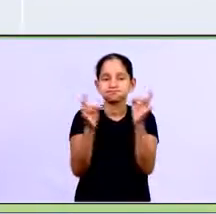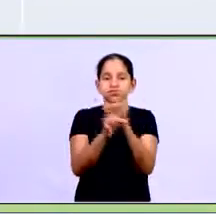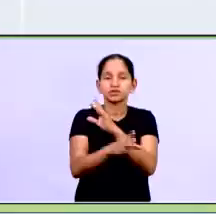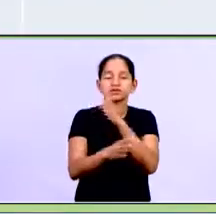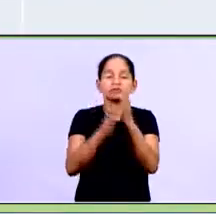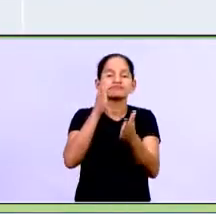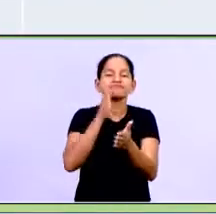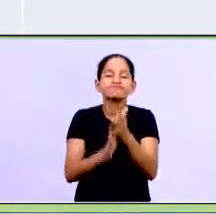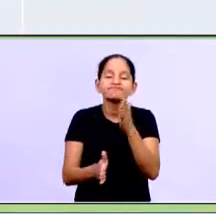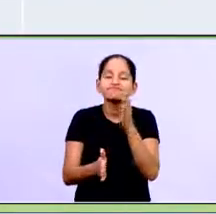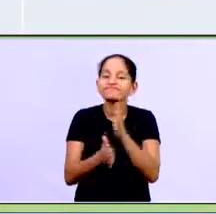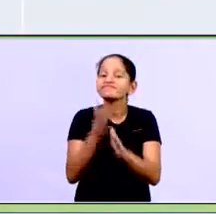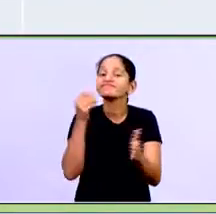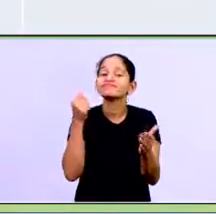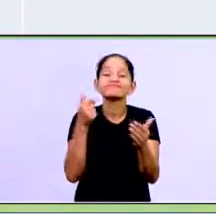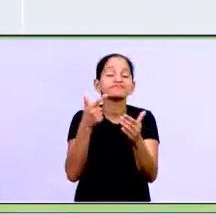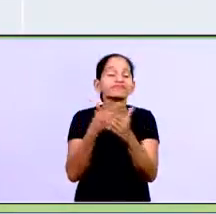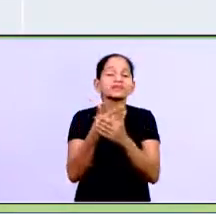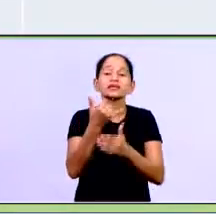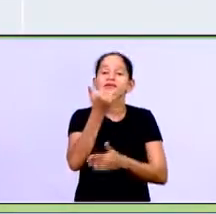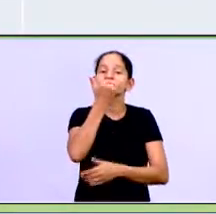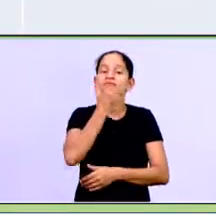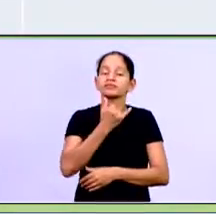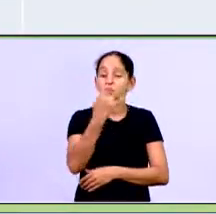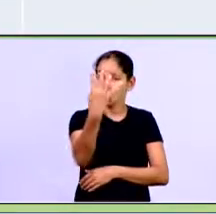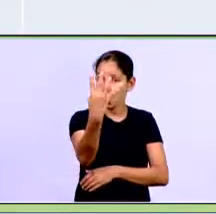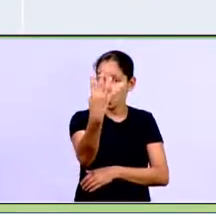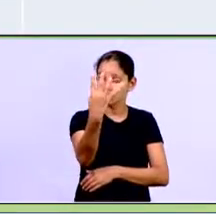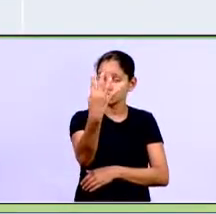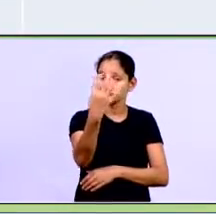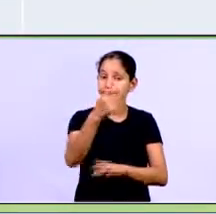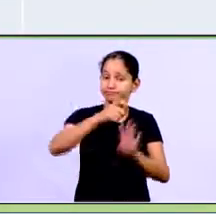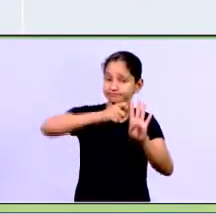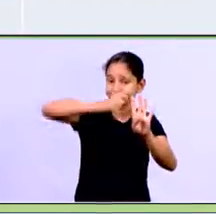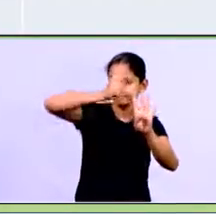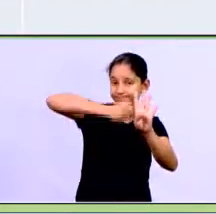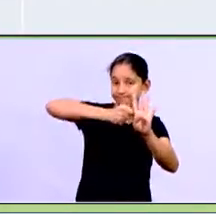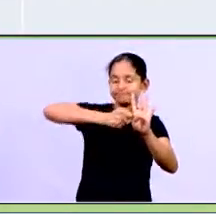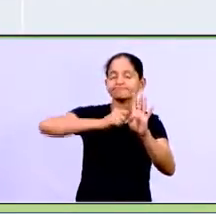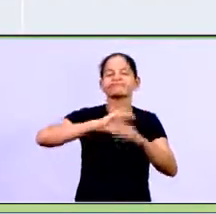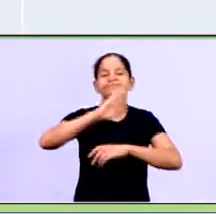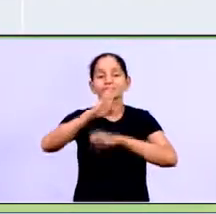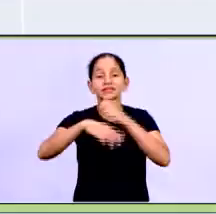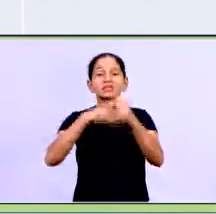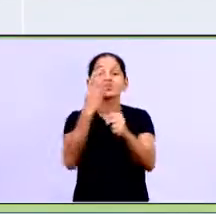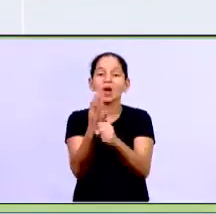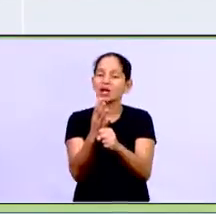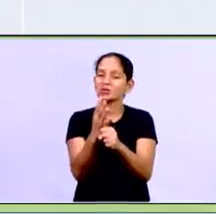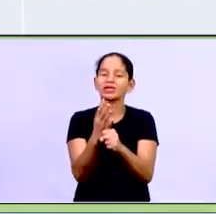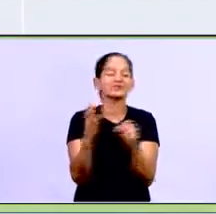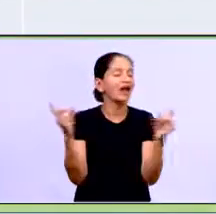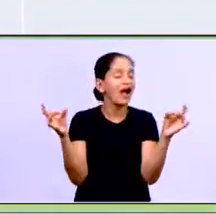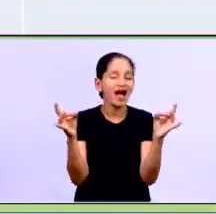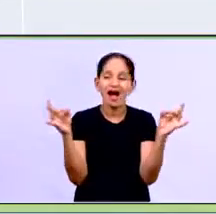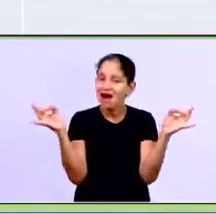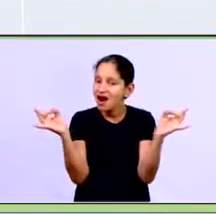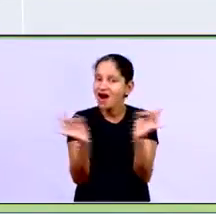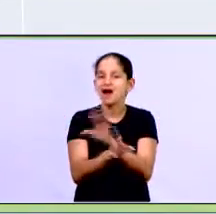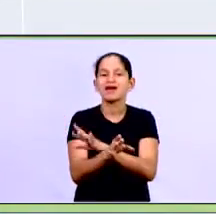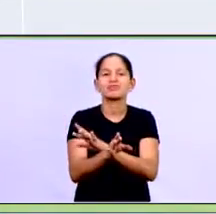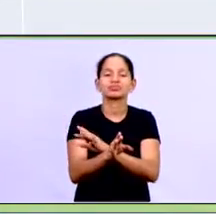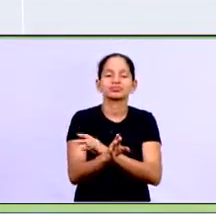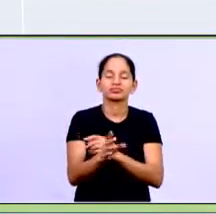eu paguei. Desculpa, quando eu fizer o quarto pagamento, não devo mais nada da dívida, porque eu paguei a última